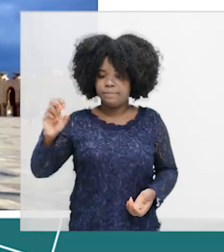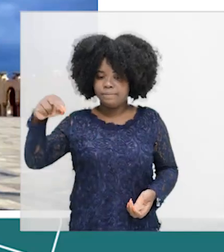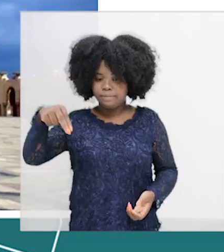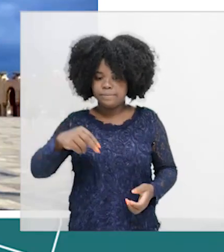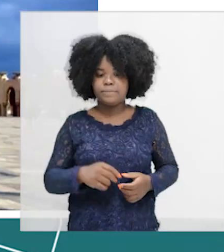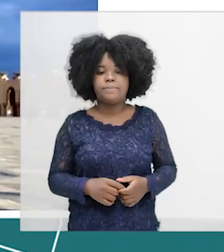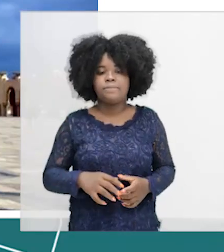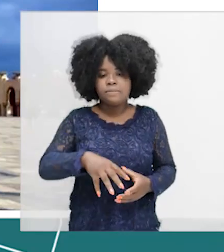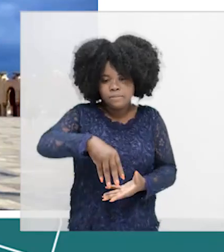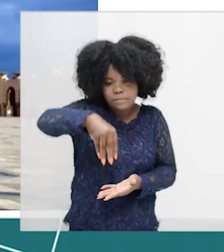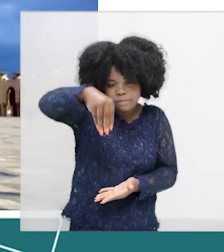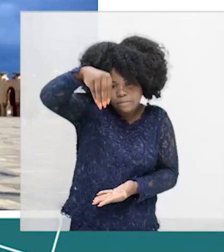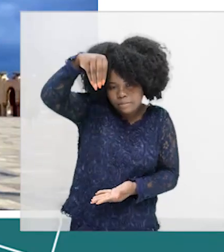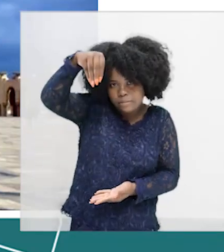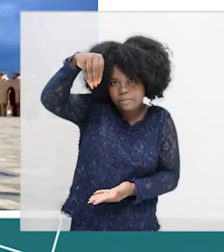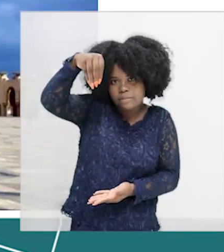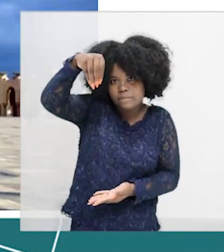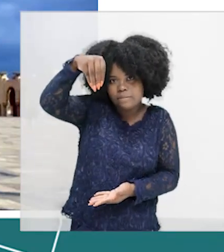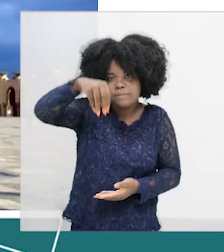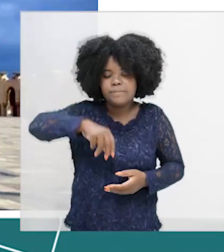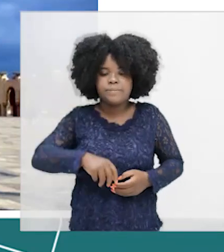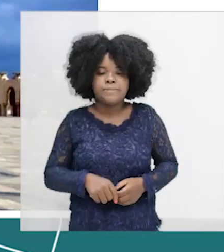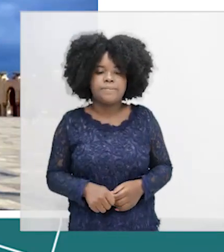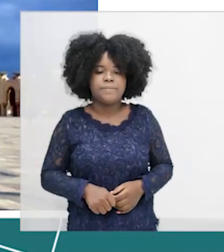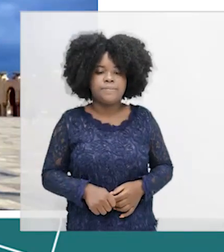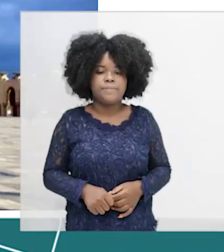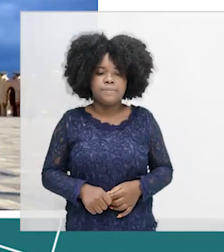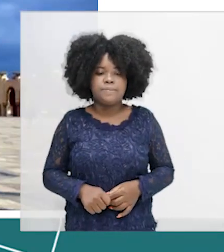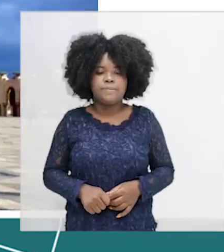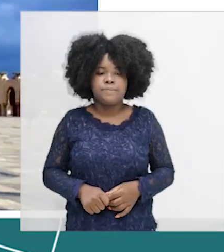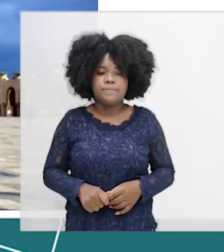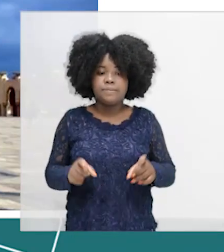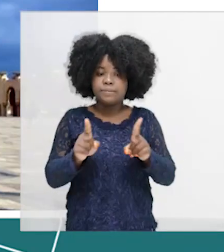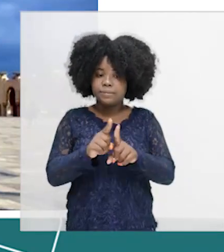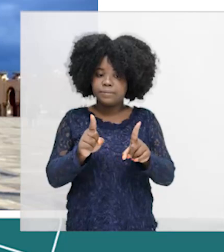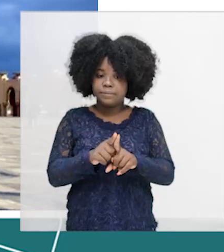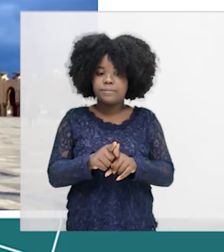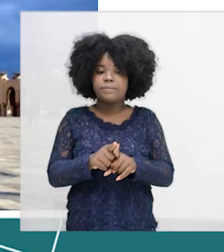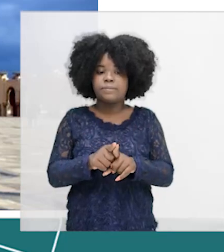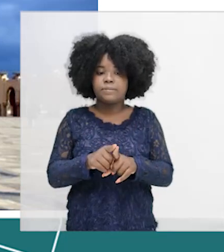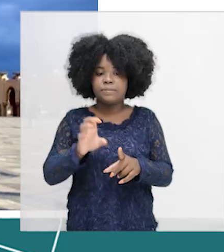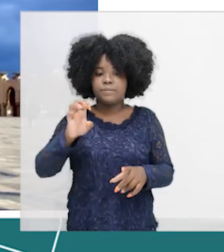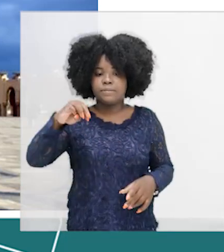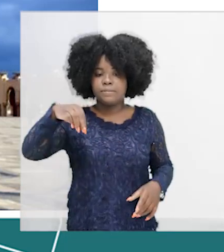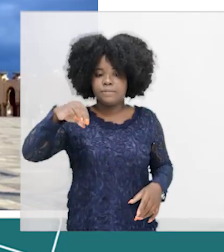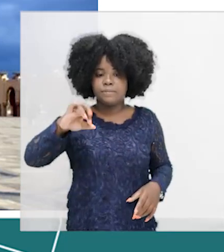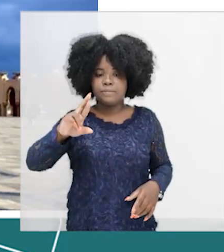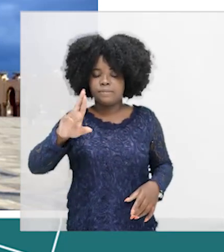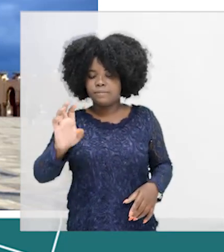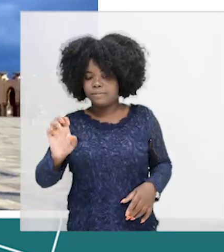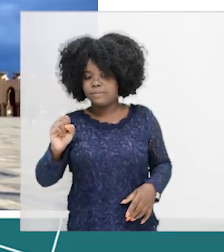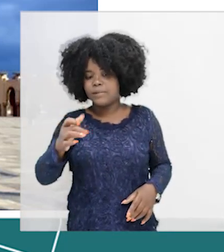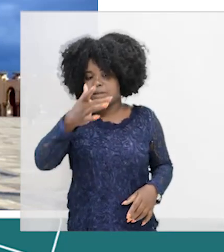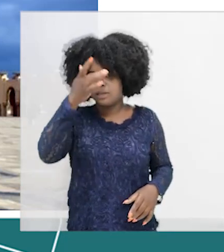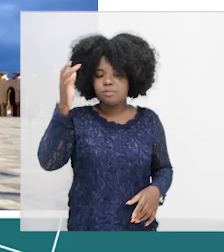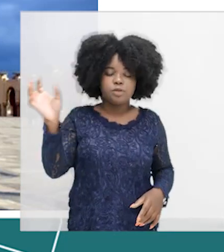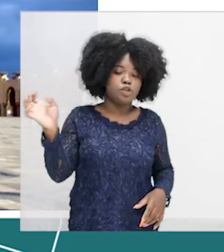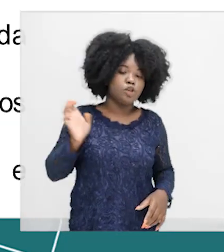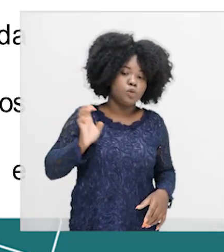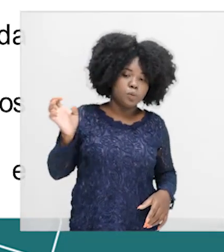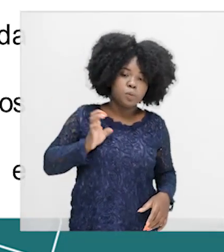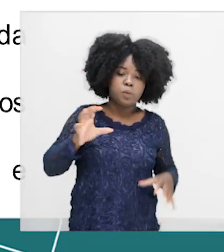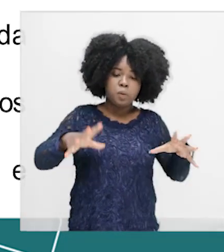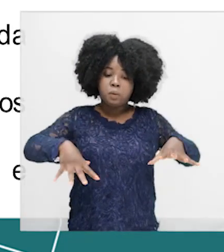essa torre e a motivação dela, ela é importante, chamada minarete. E as residências emires, ou seja, das pessoas mais ricas.